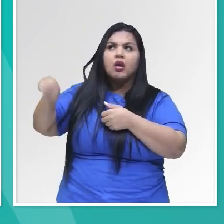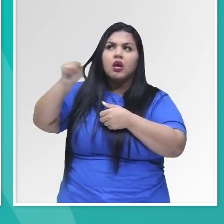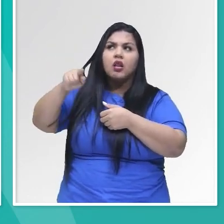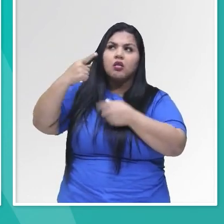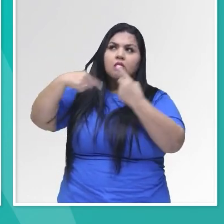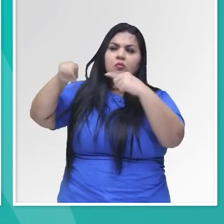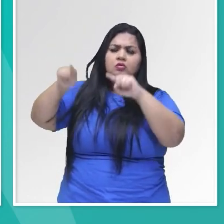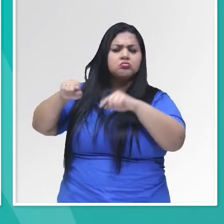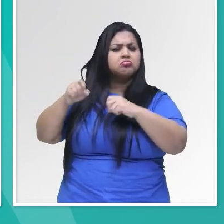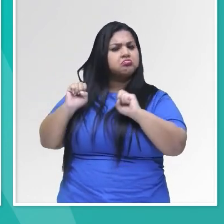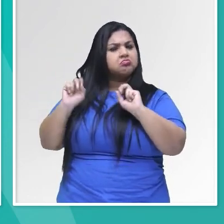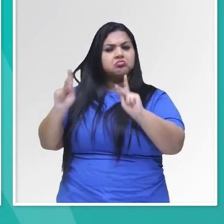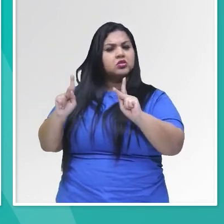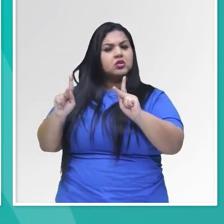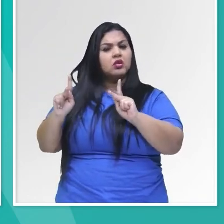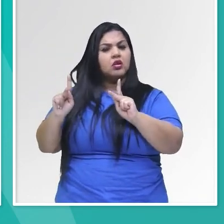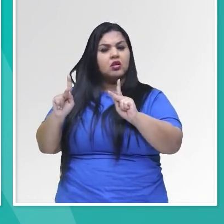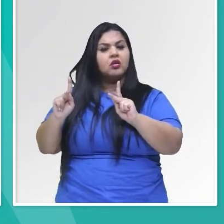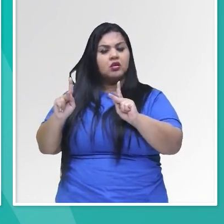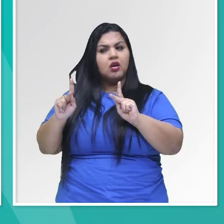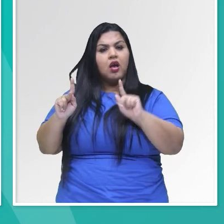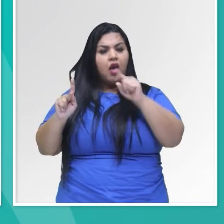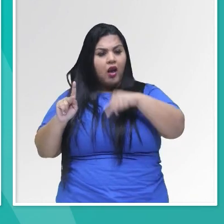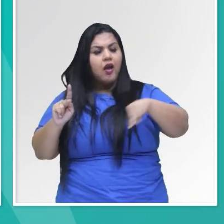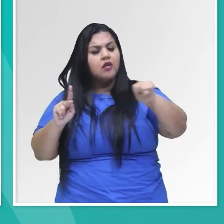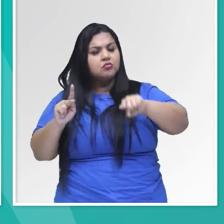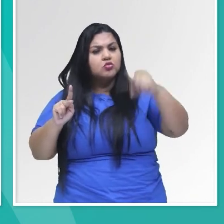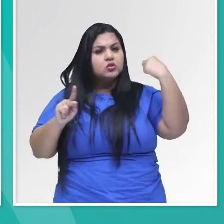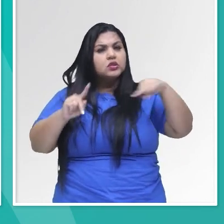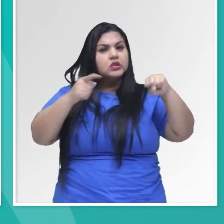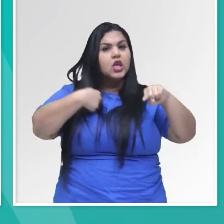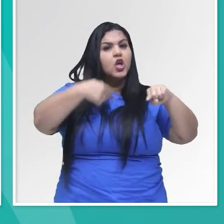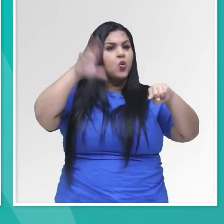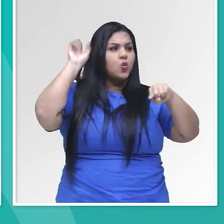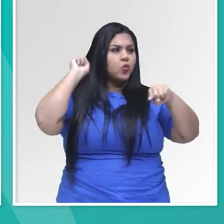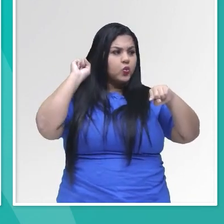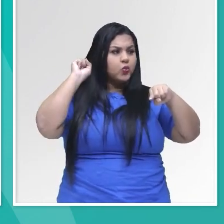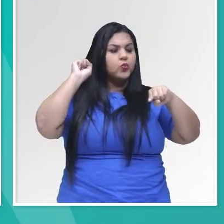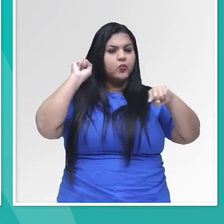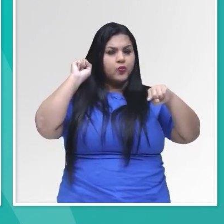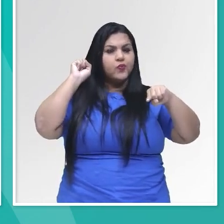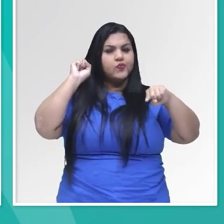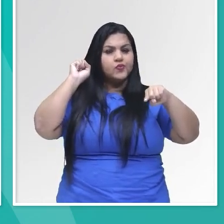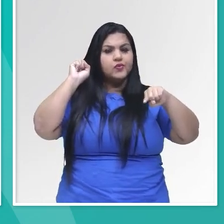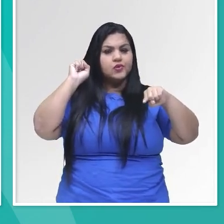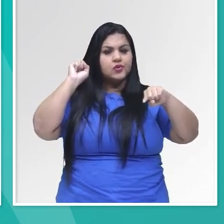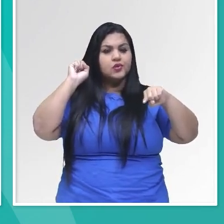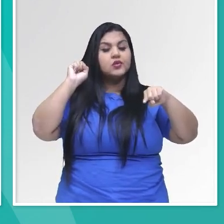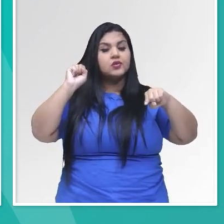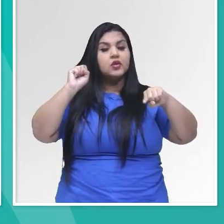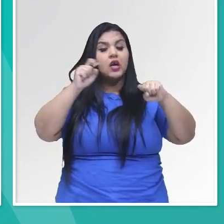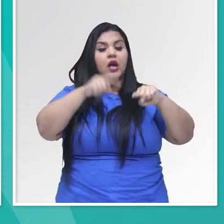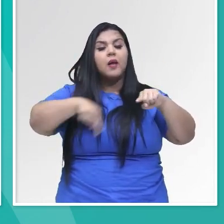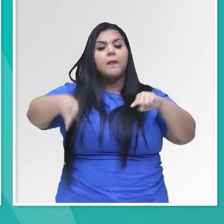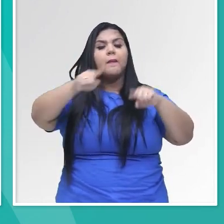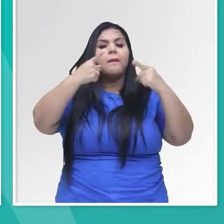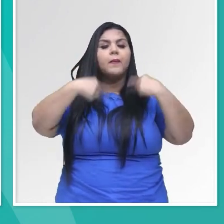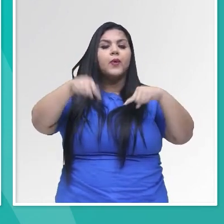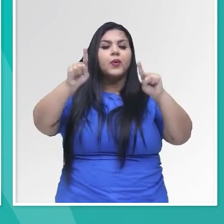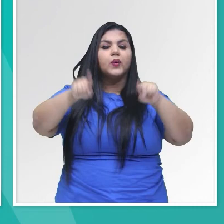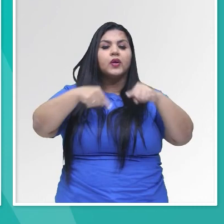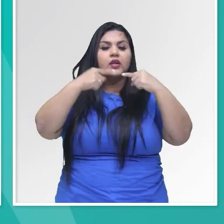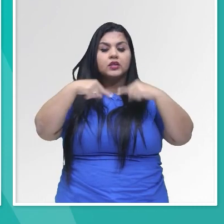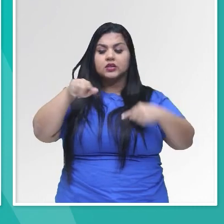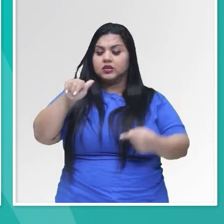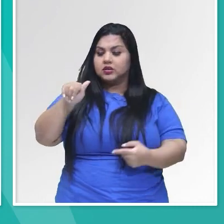Tranquilo. Aquelas músicas, eu ouço. Aquelas músicas, ouço-as. Aquelas músicas e o as equivalem